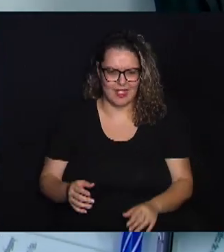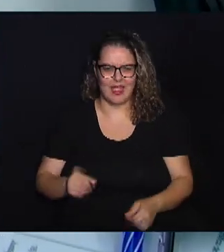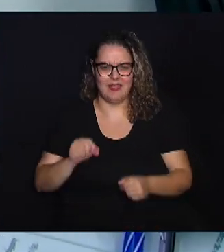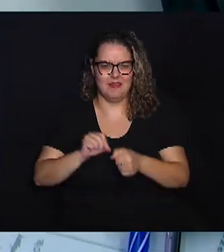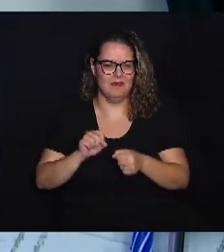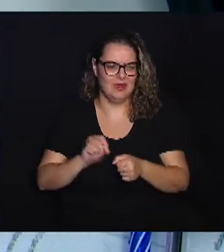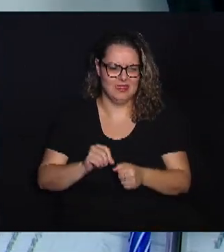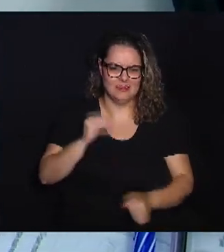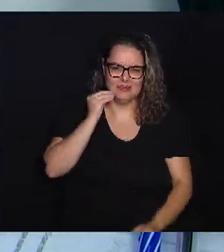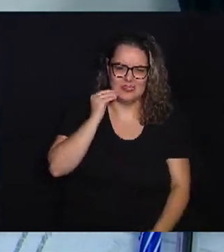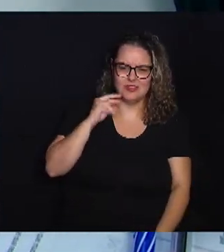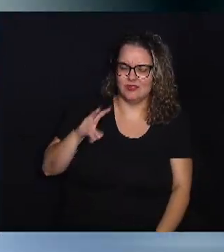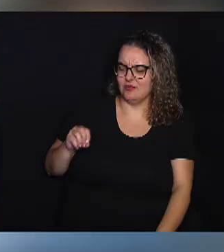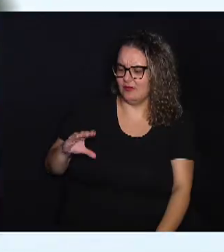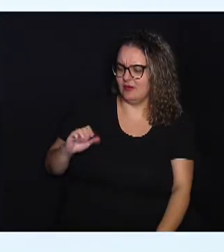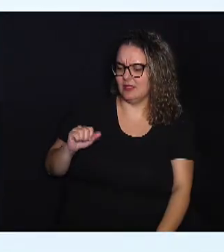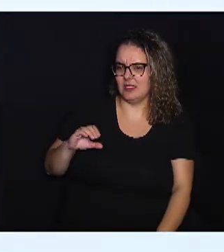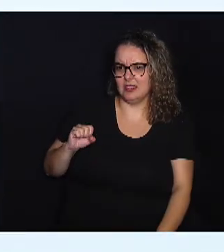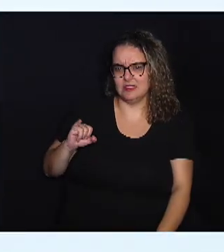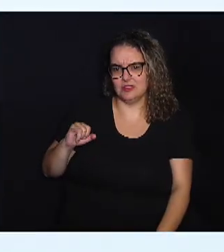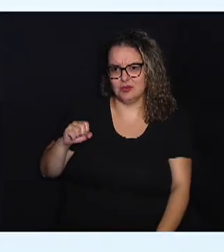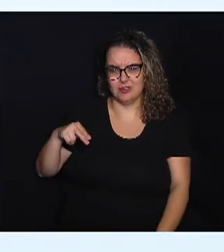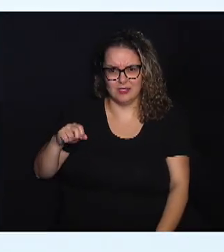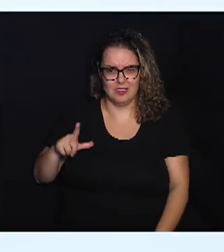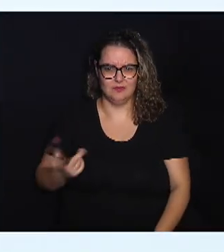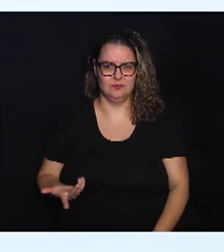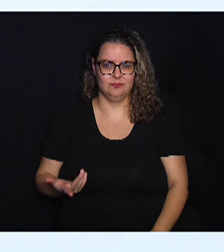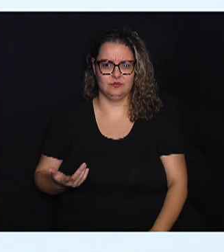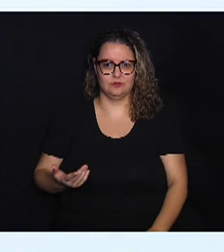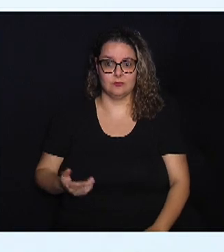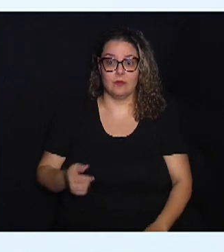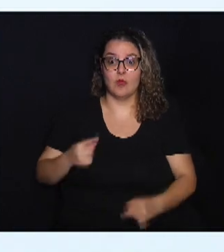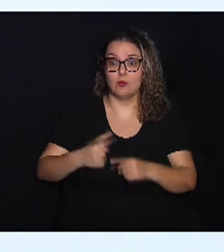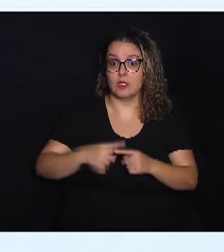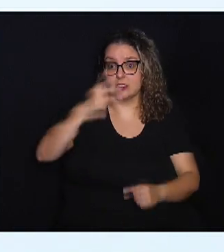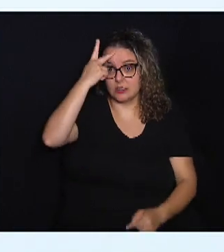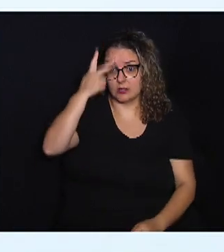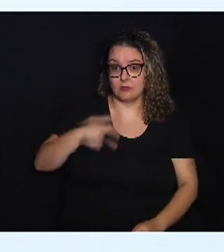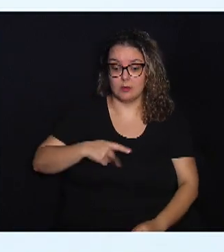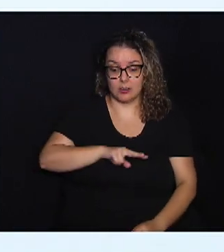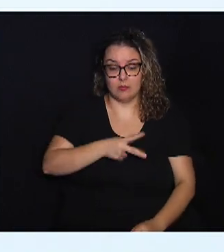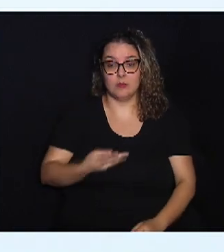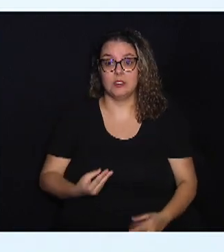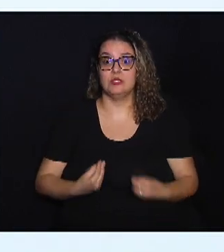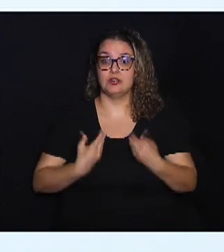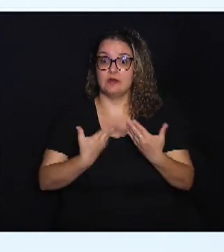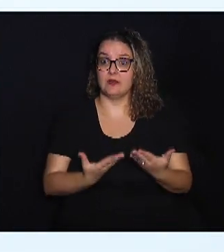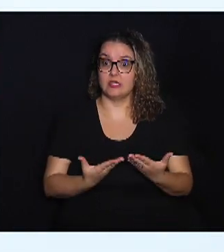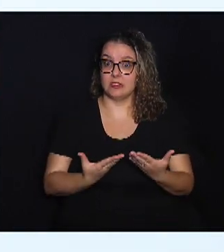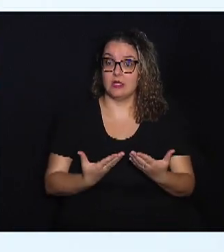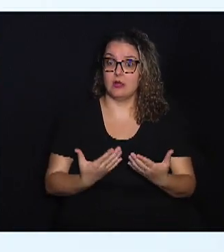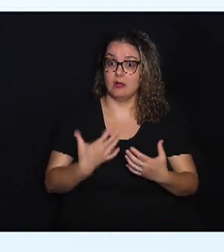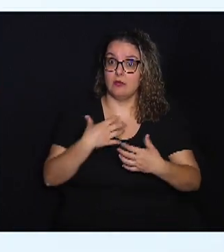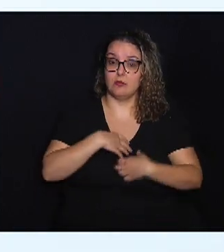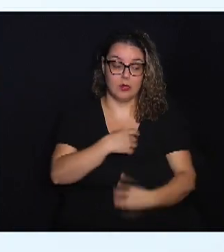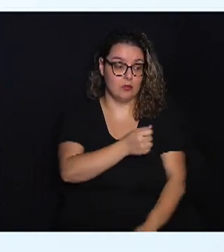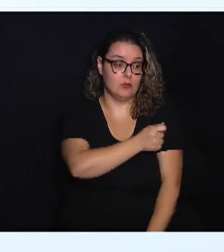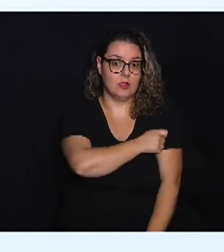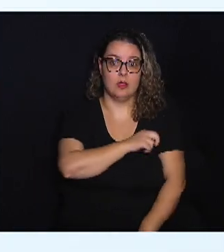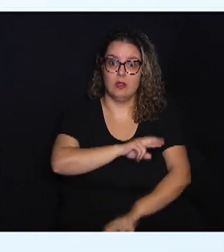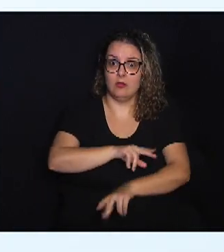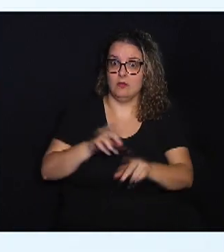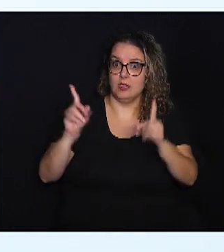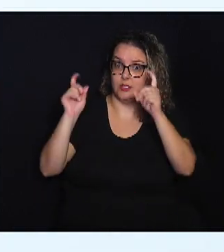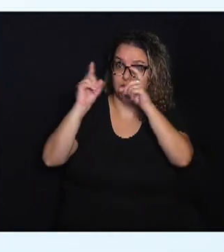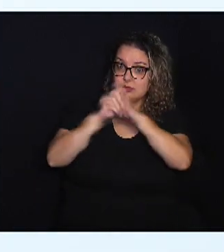já começa a fazer muitos simulados, porque ele já está na própria transição. Isso já vai gerar para ele uma série de